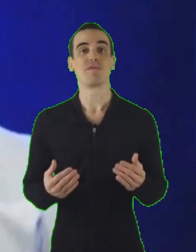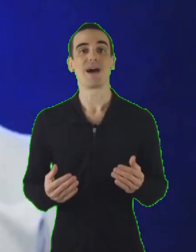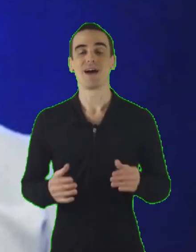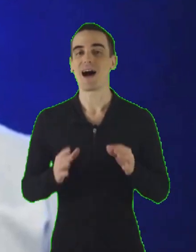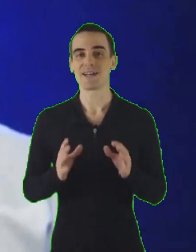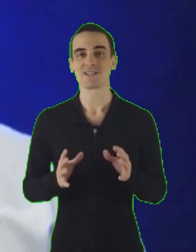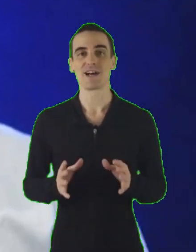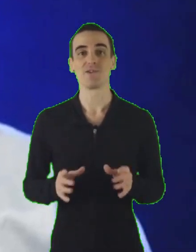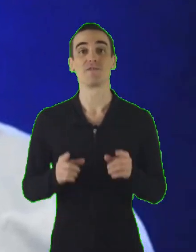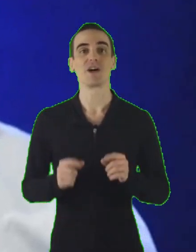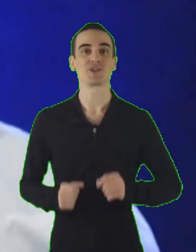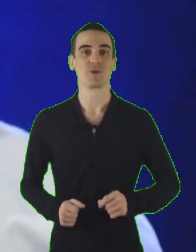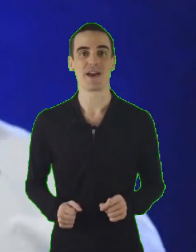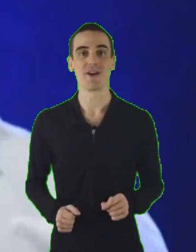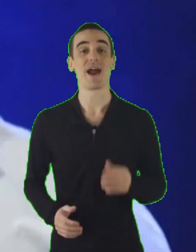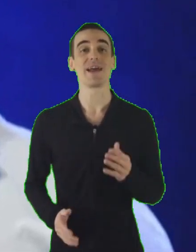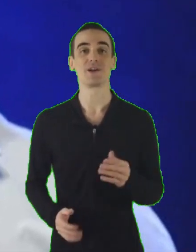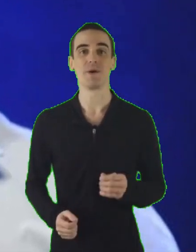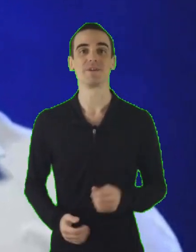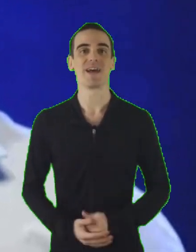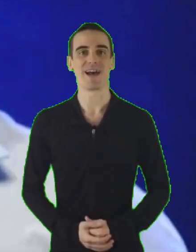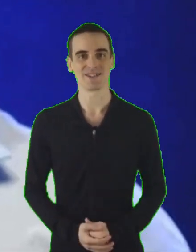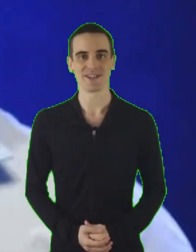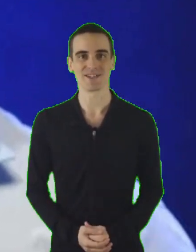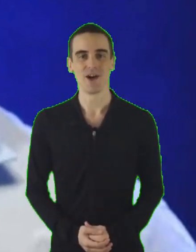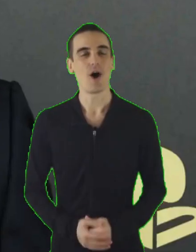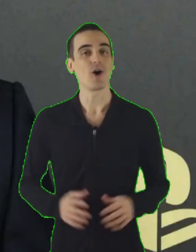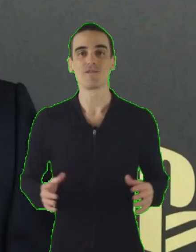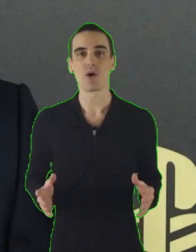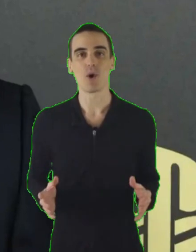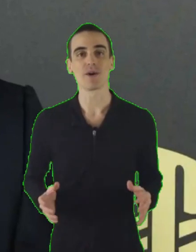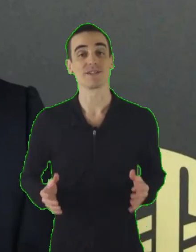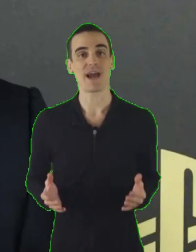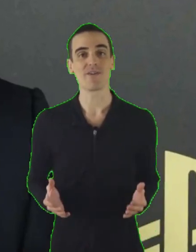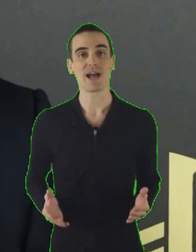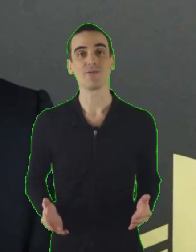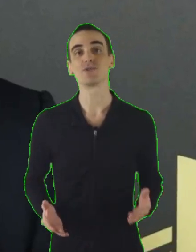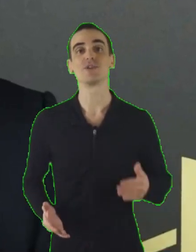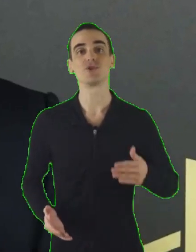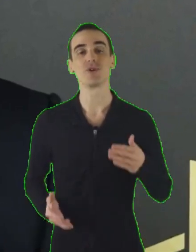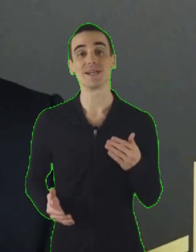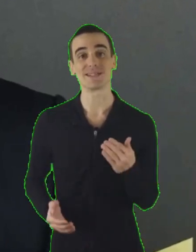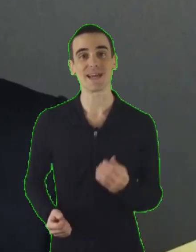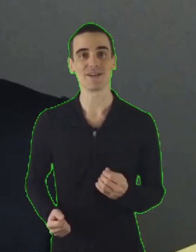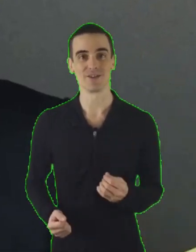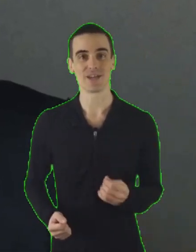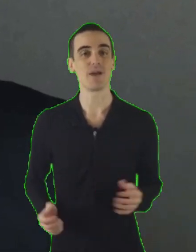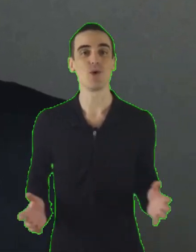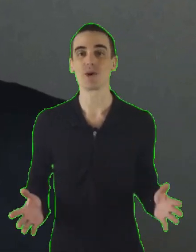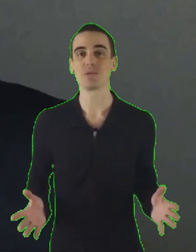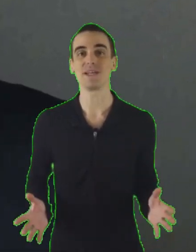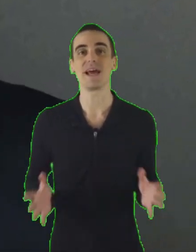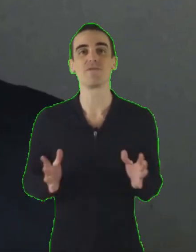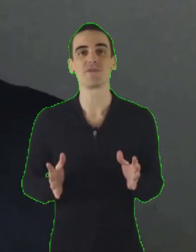as categorias de base como destino. Segundo o detalhamento da oferta, os recursos têm como destino o desenvolvimento das atividades de formação da